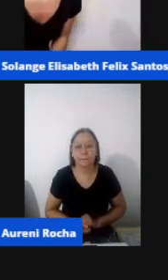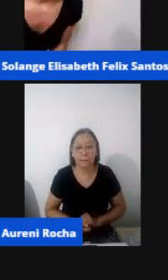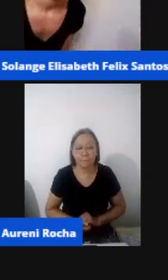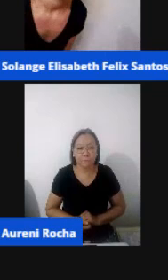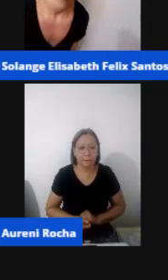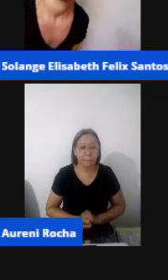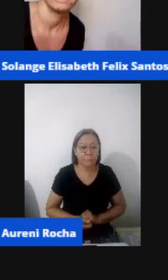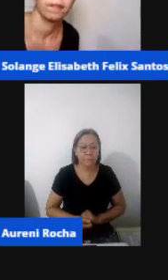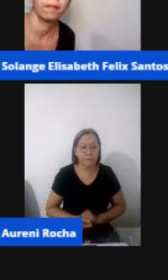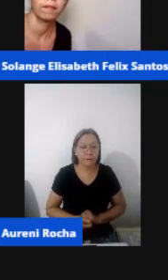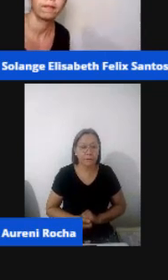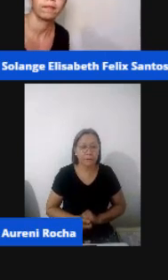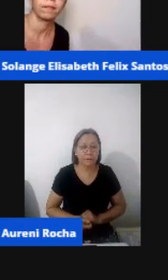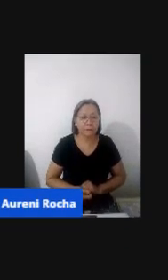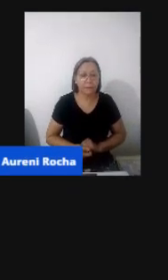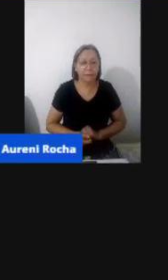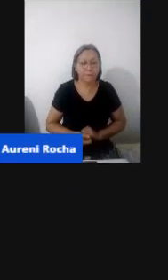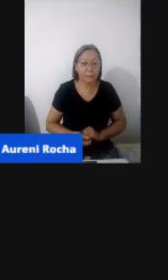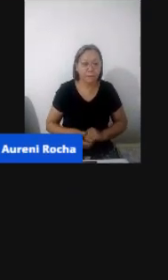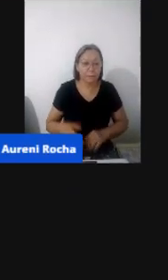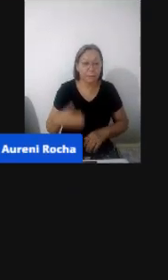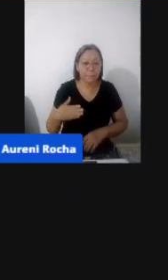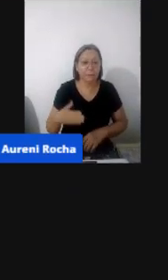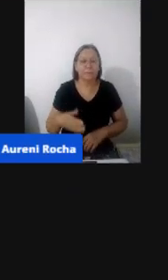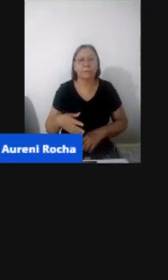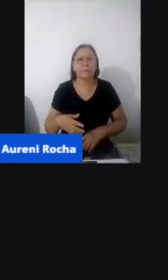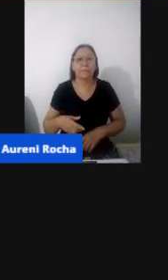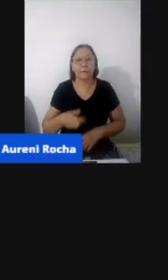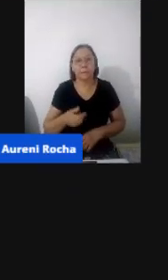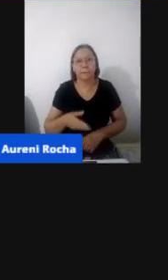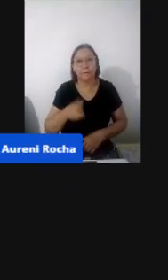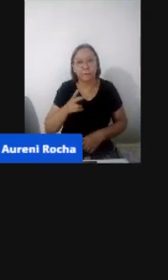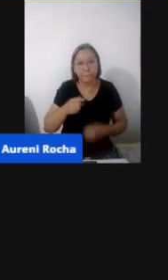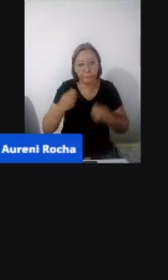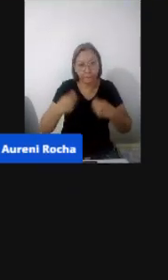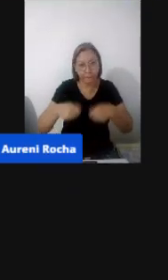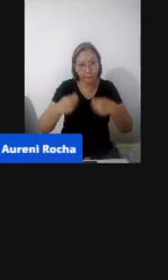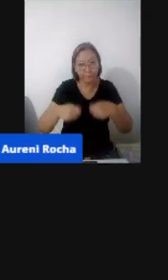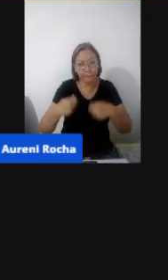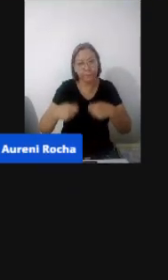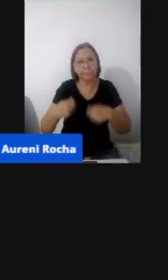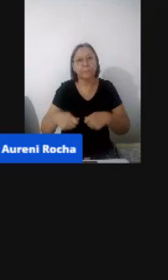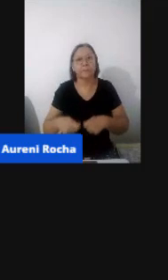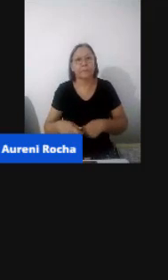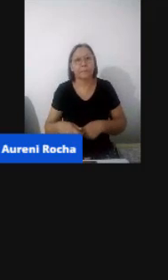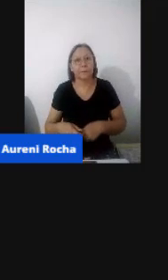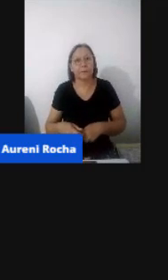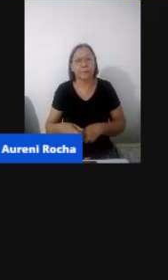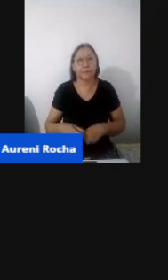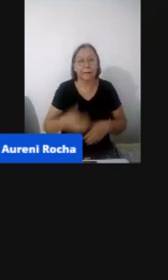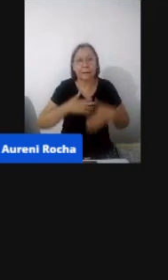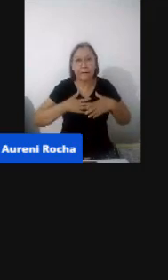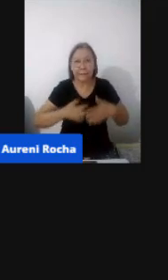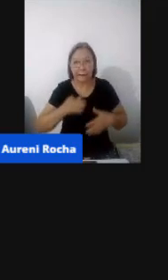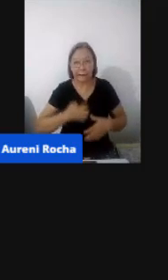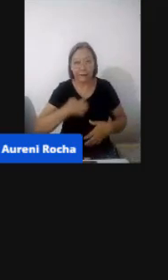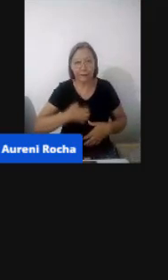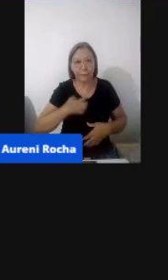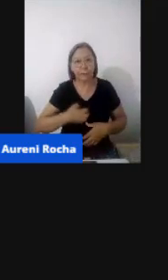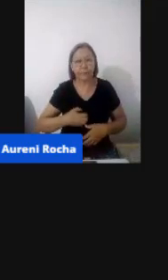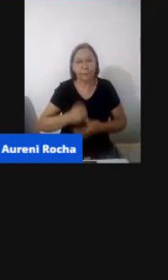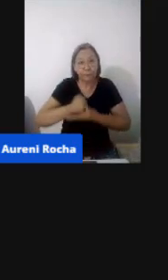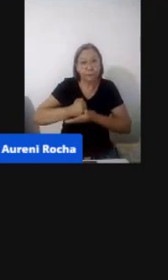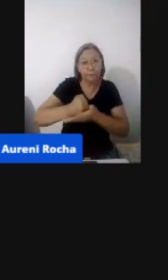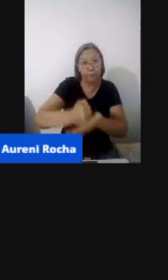Nós temos que levar isso em consideração que, às vezes, nós, na ânsia de querer ajudar esse aluno, enviamos um